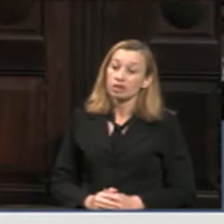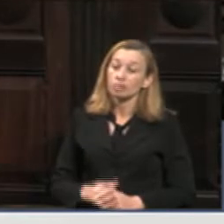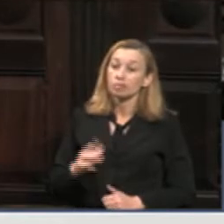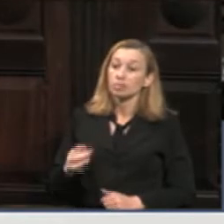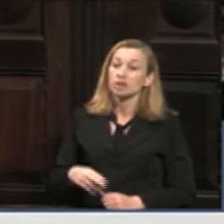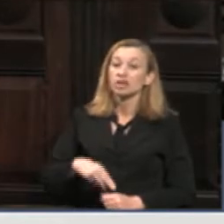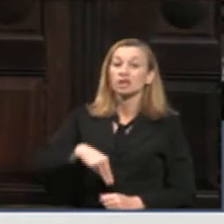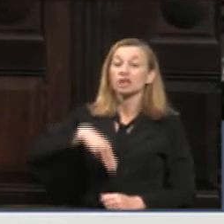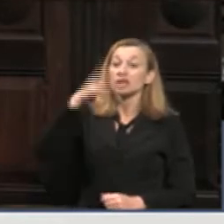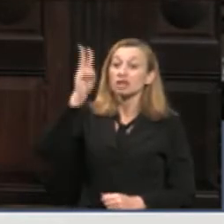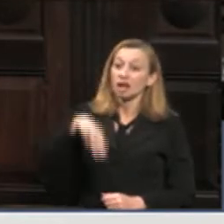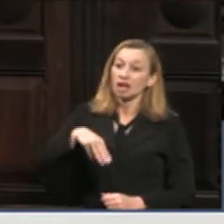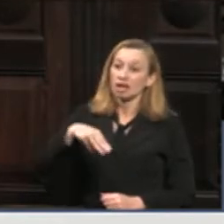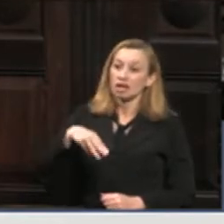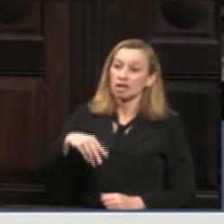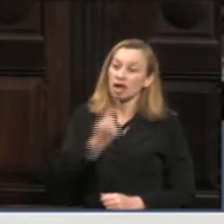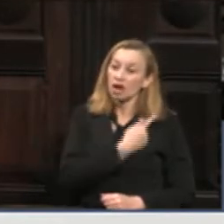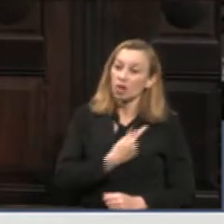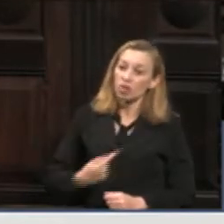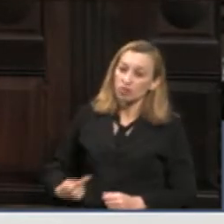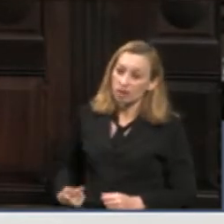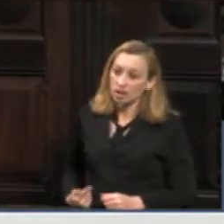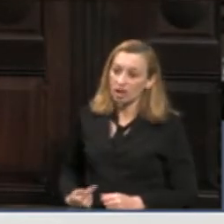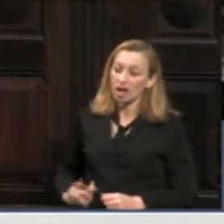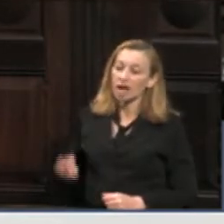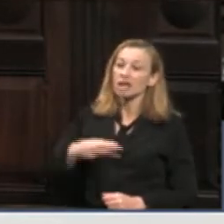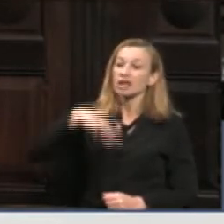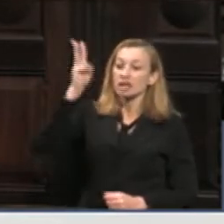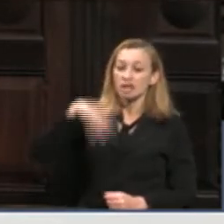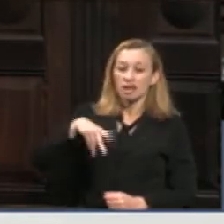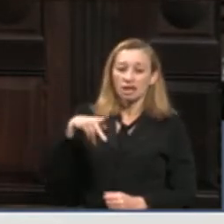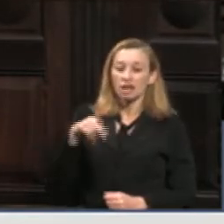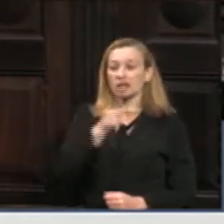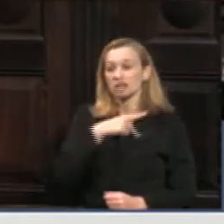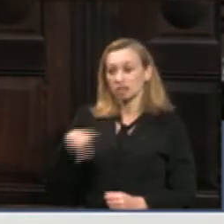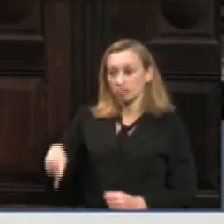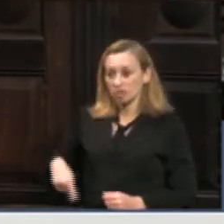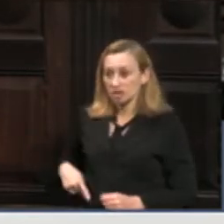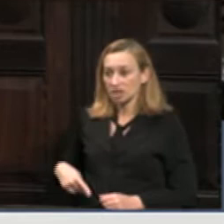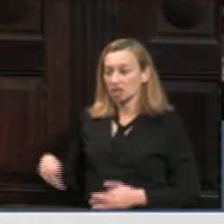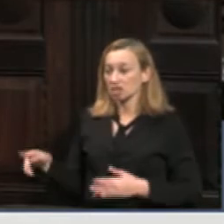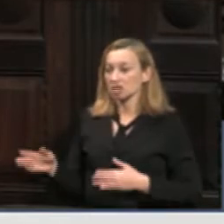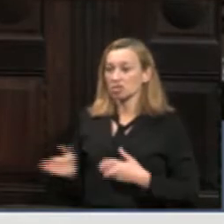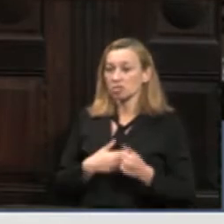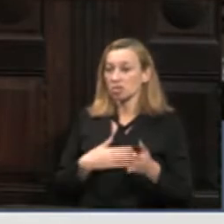futuro governante, seja ele qual for.